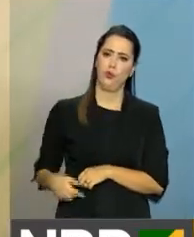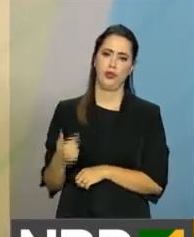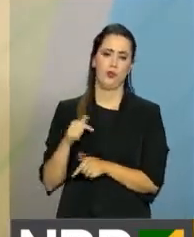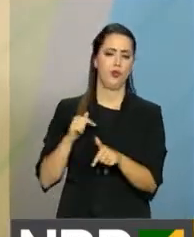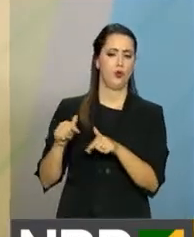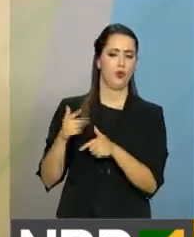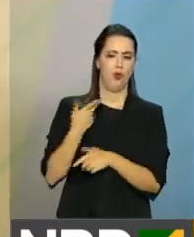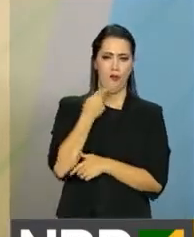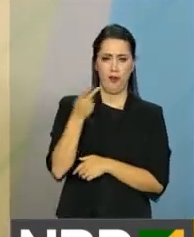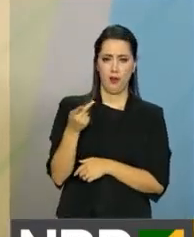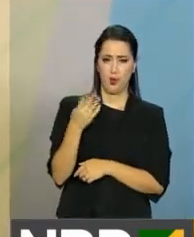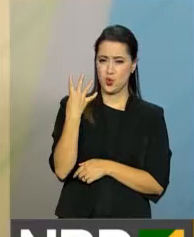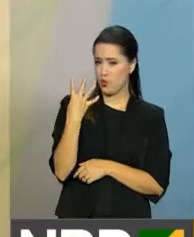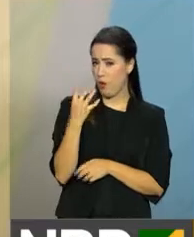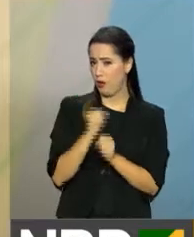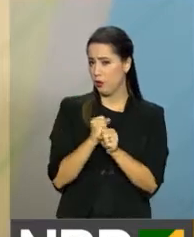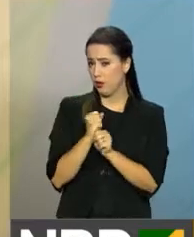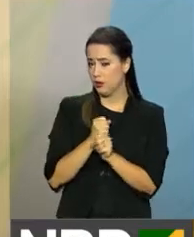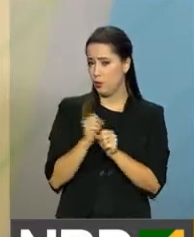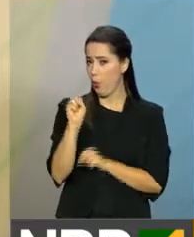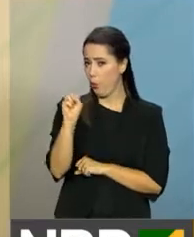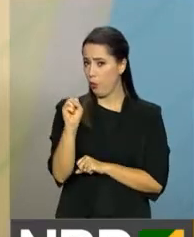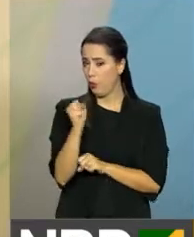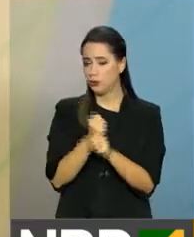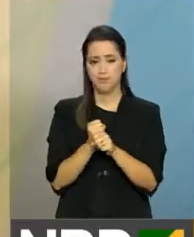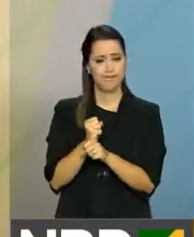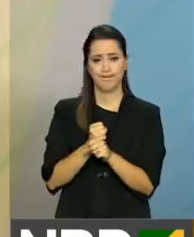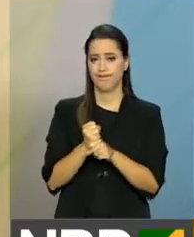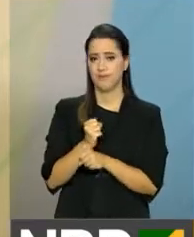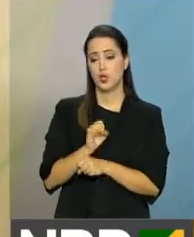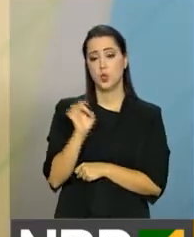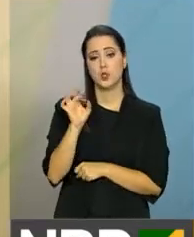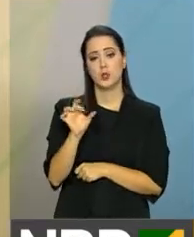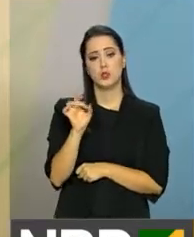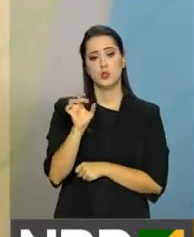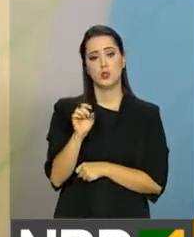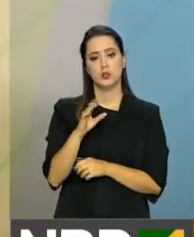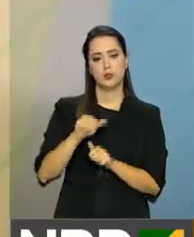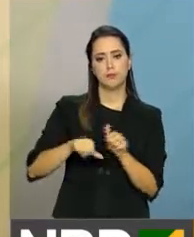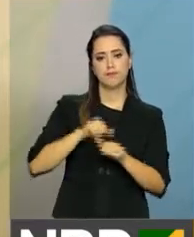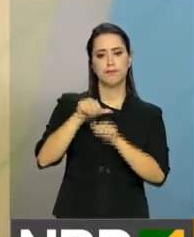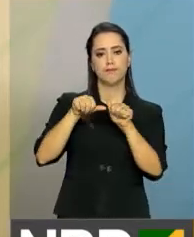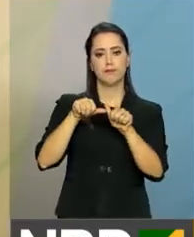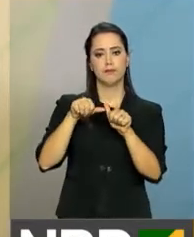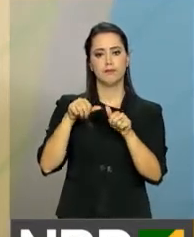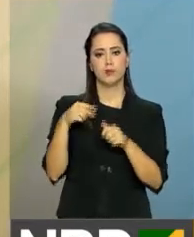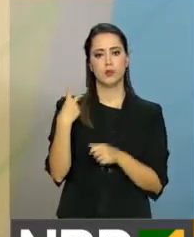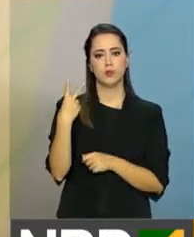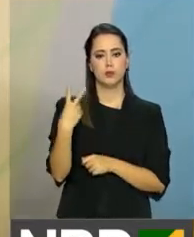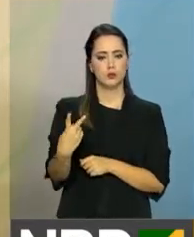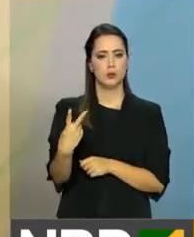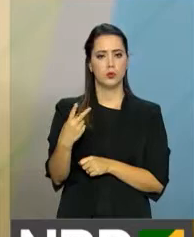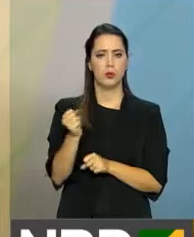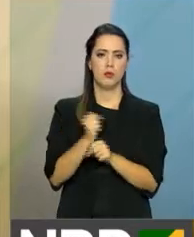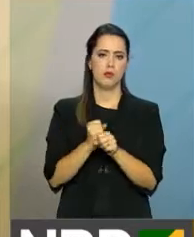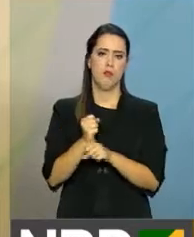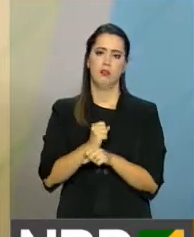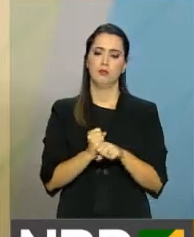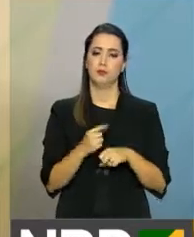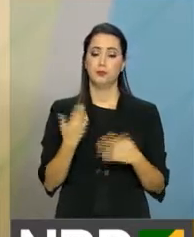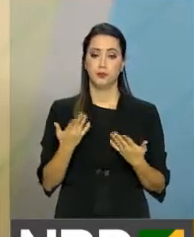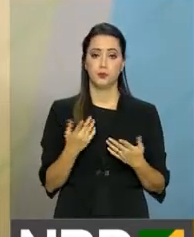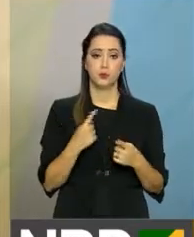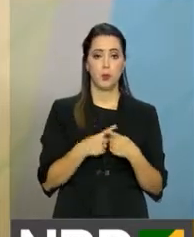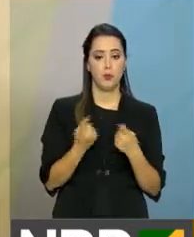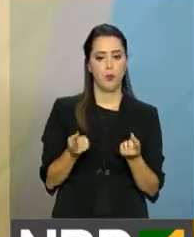não estou falando do governo de quatro anos a mulher de oito anos falando governo de transição e transição do que a